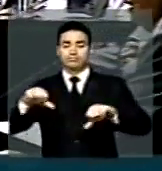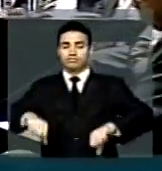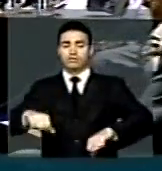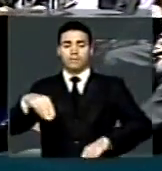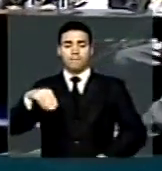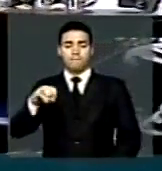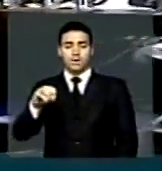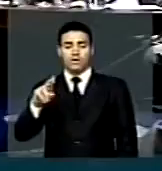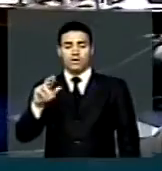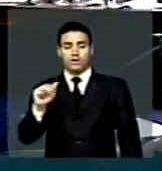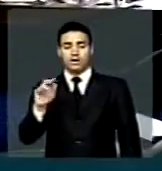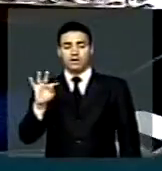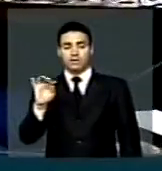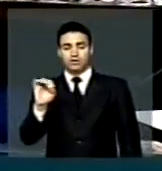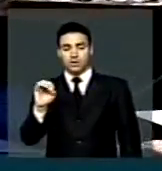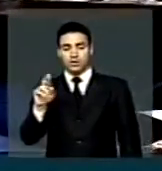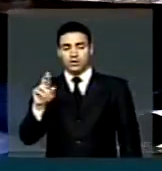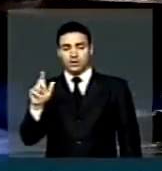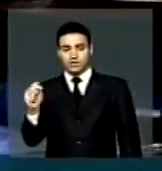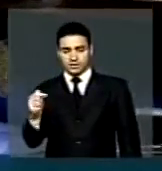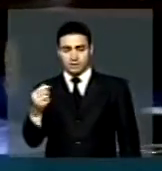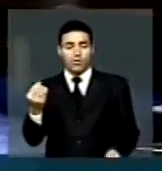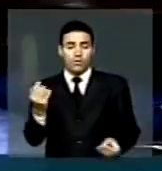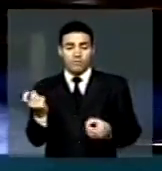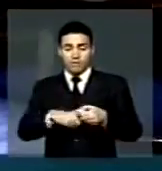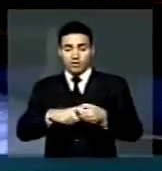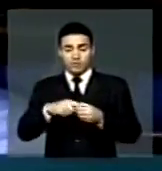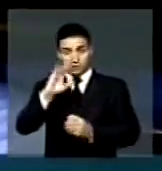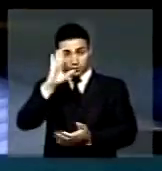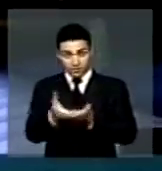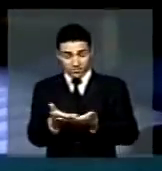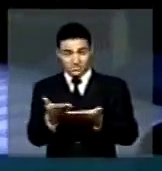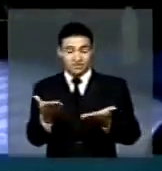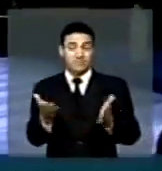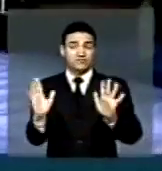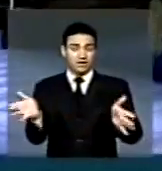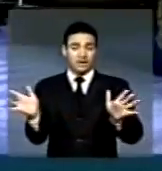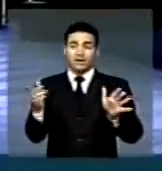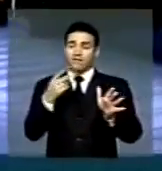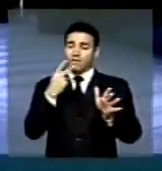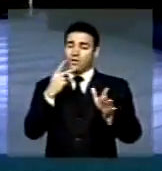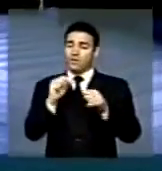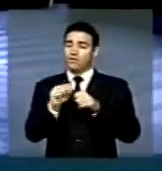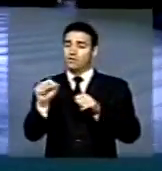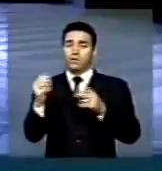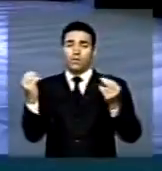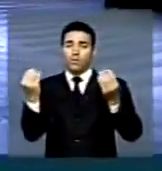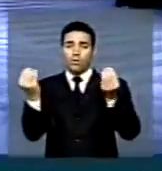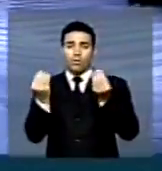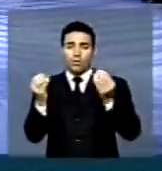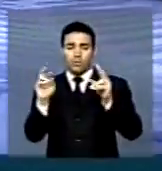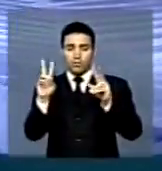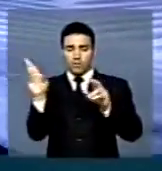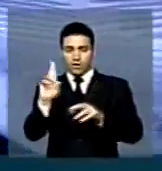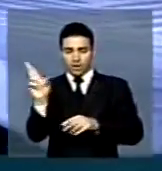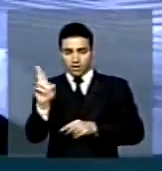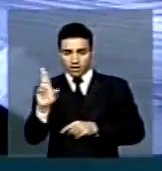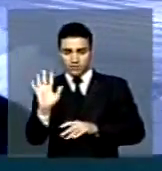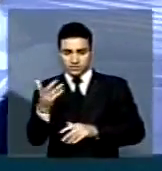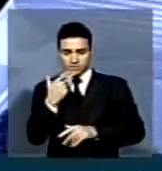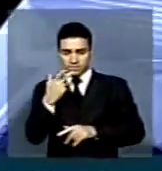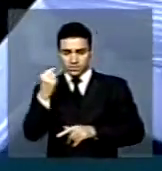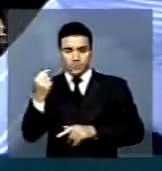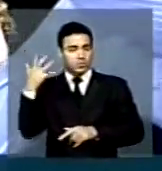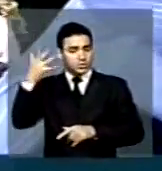poder reconstruir a confiança, não só foi feito o que disse aqui a respeito do real, que todos mencionaram, já me referirei